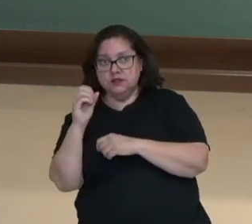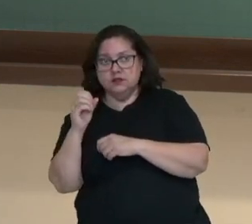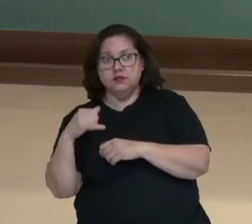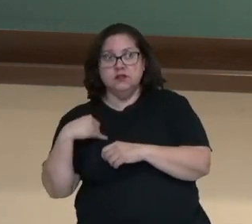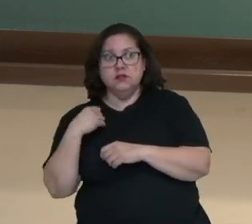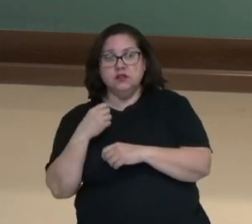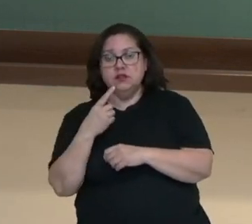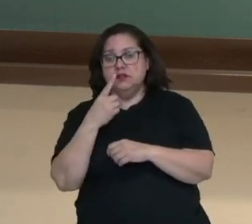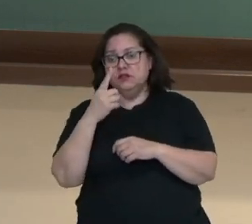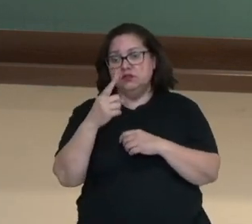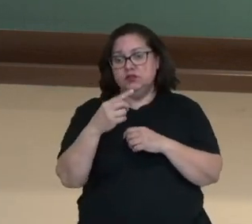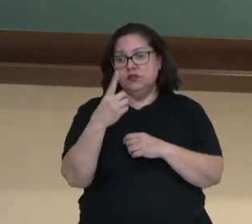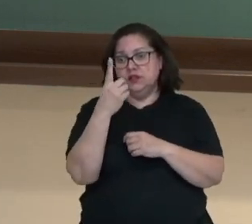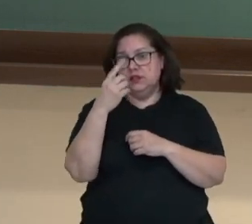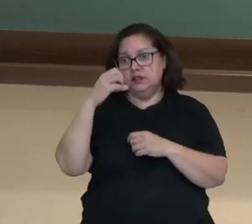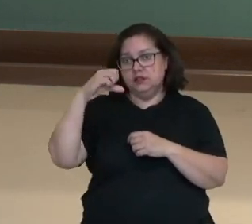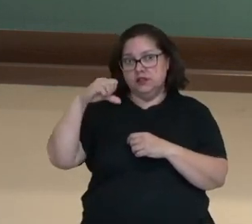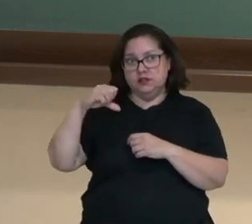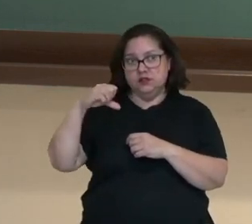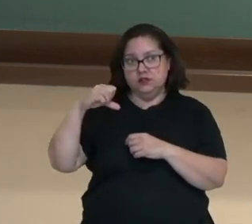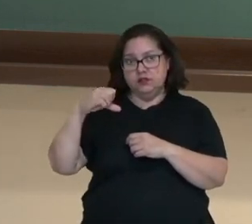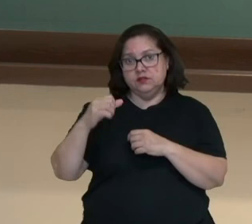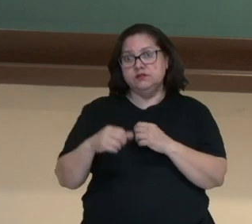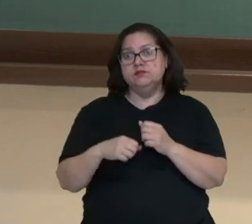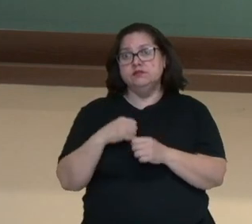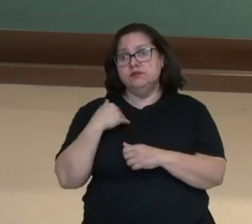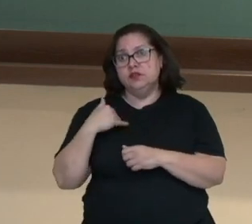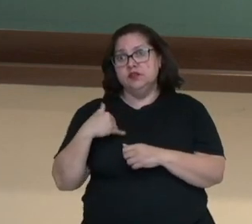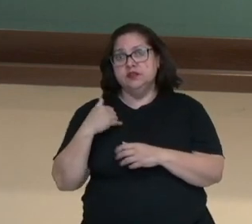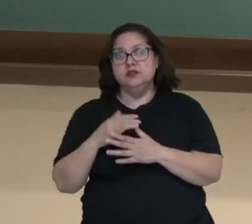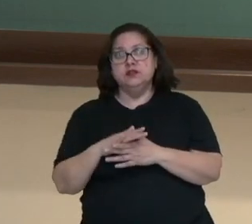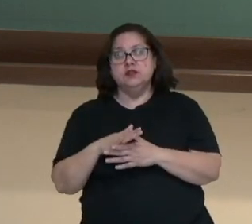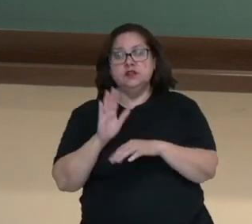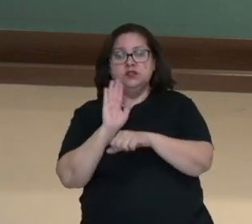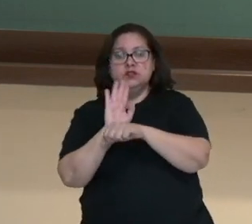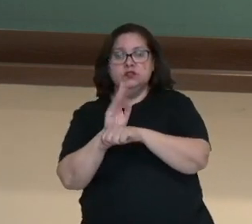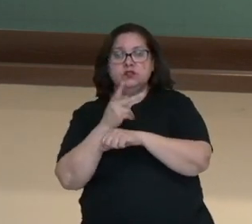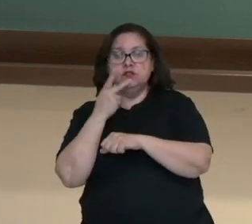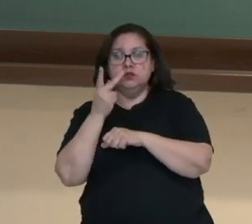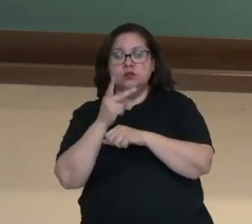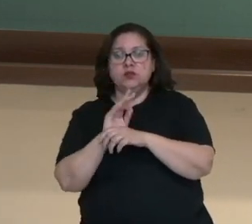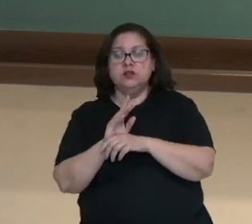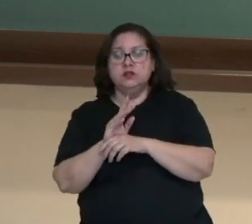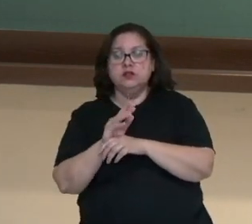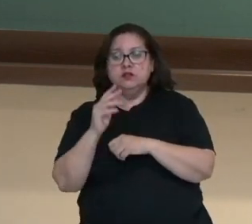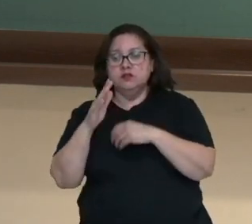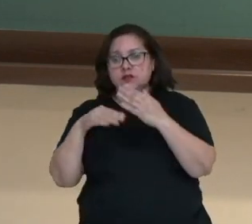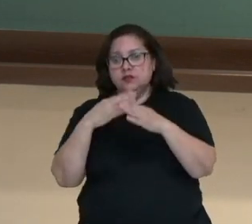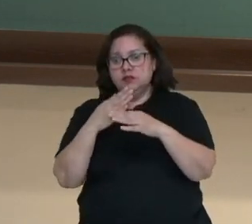eu sei que em 2022 ele terá 19 anos. Nesse vídeo nós falamos sobre a